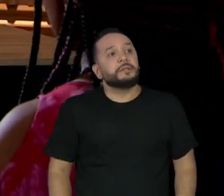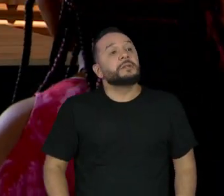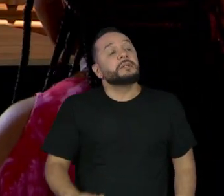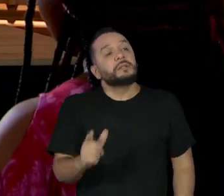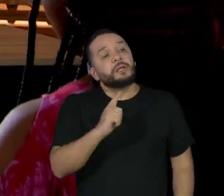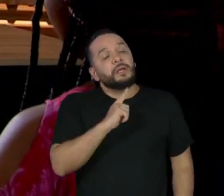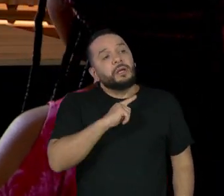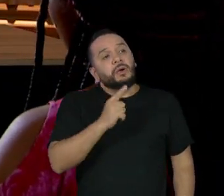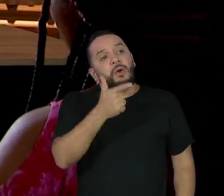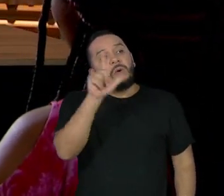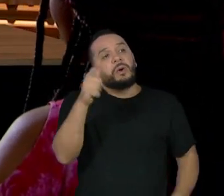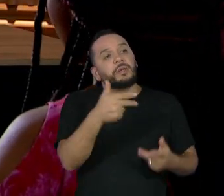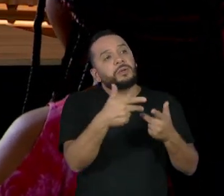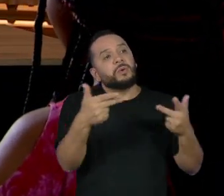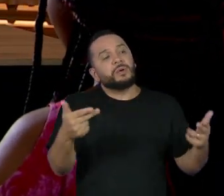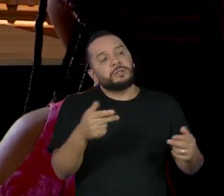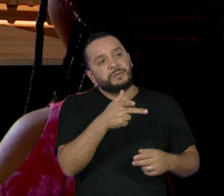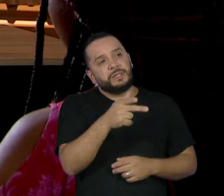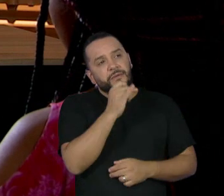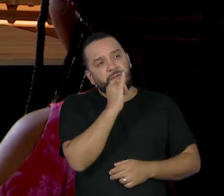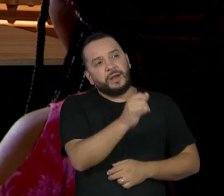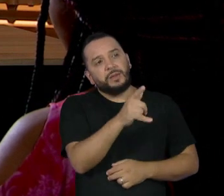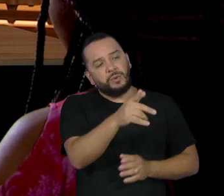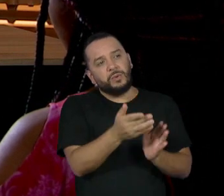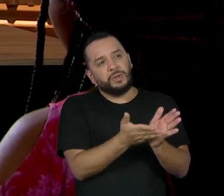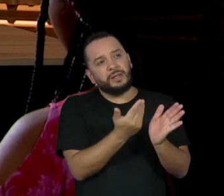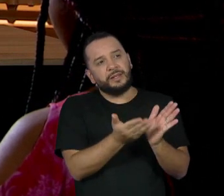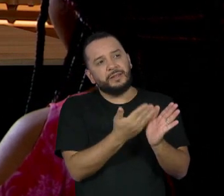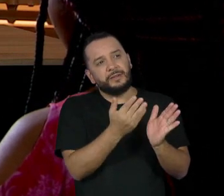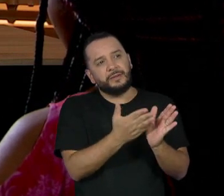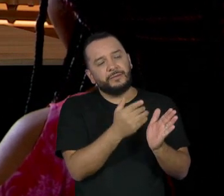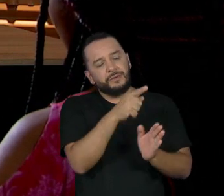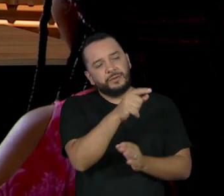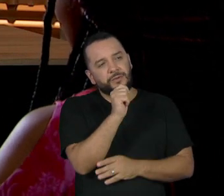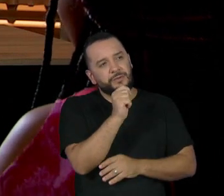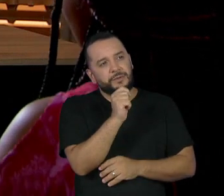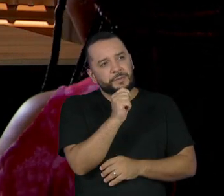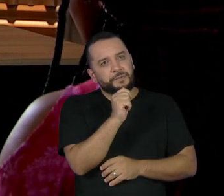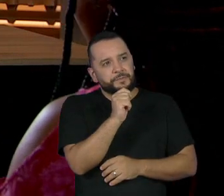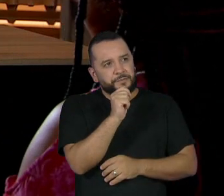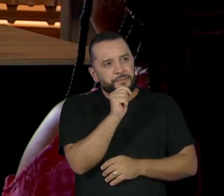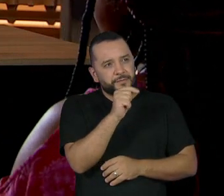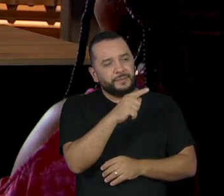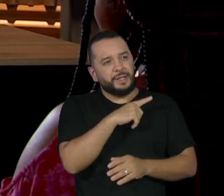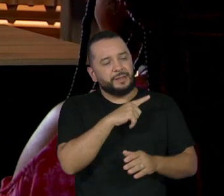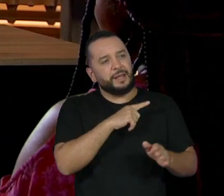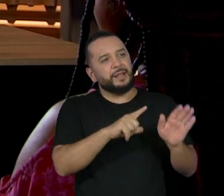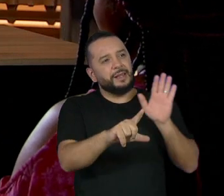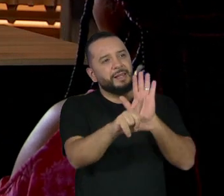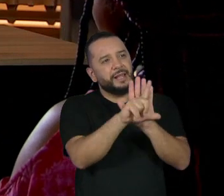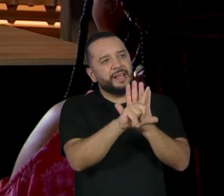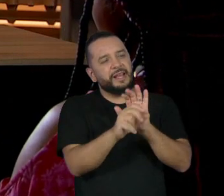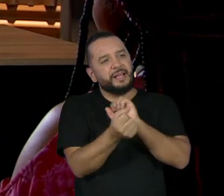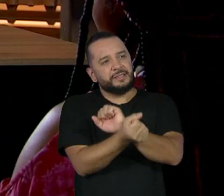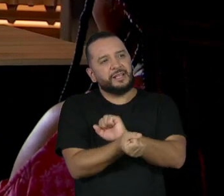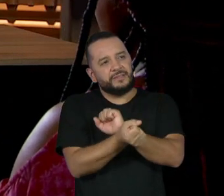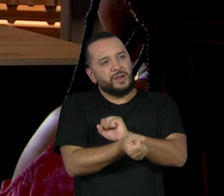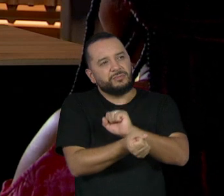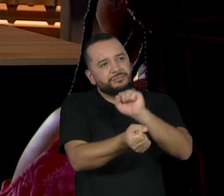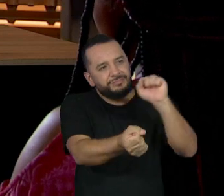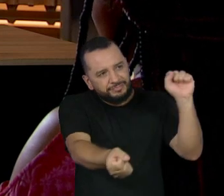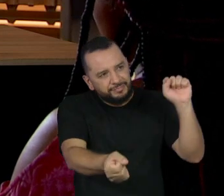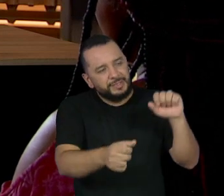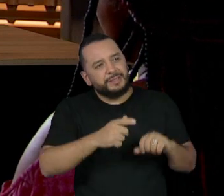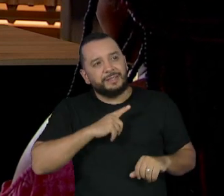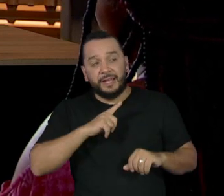que você fala no livro aí, que você hackeou esse assunto, que junto com a Lei Áurea vieram leis de controle. Exato.